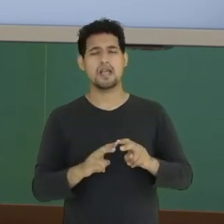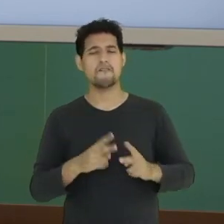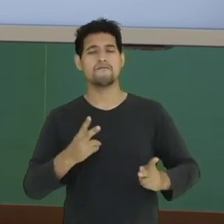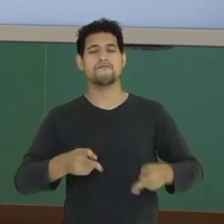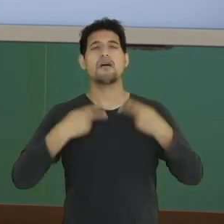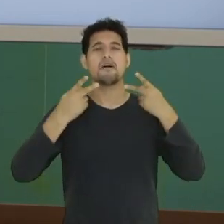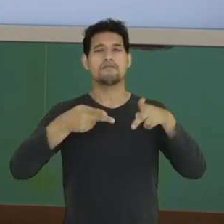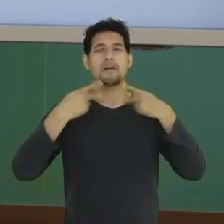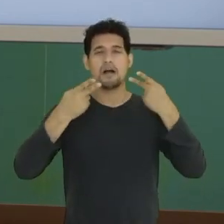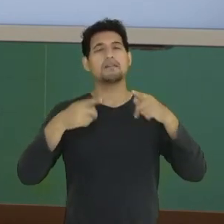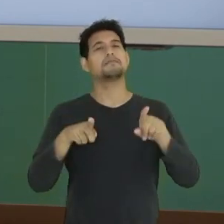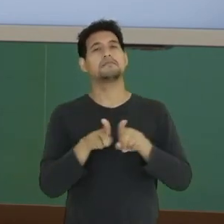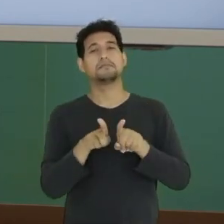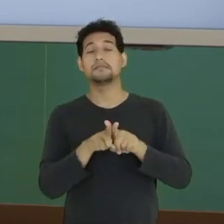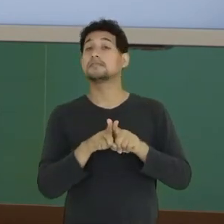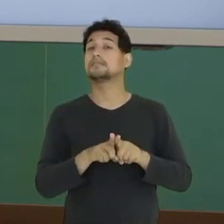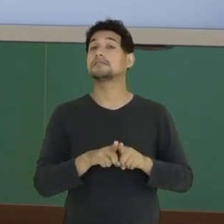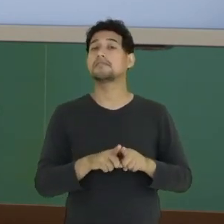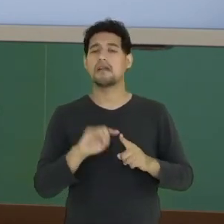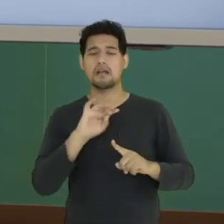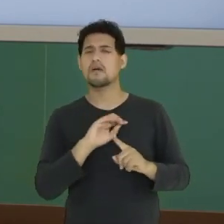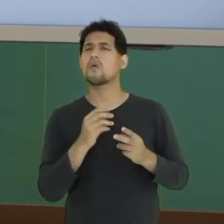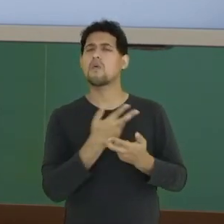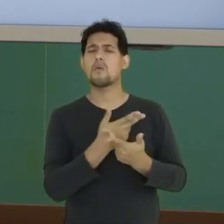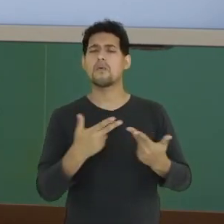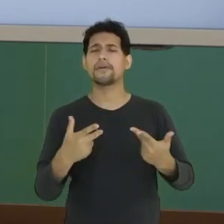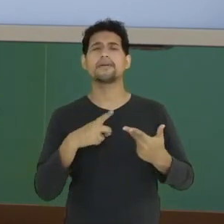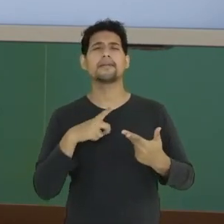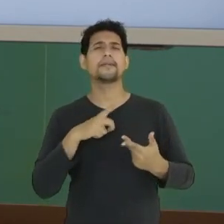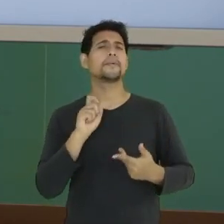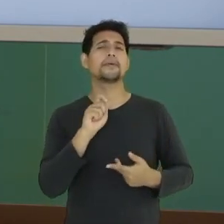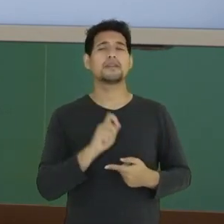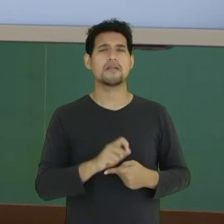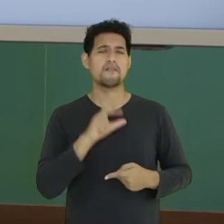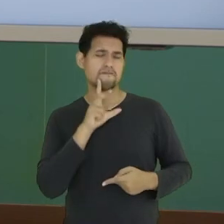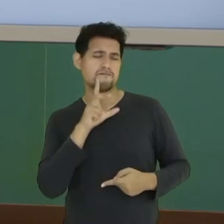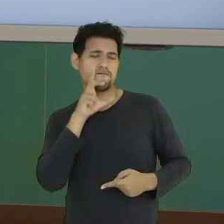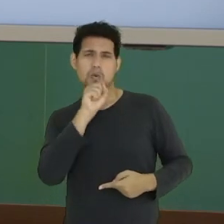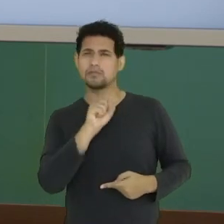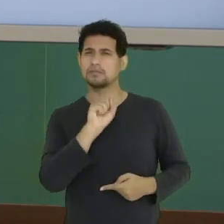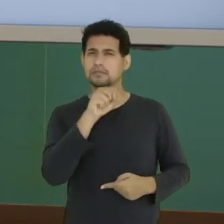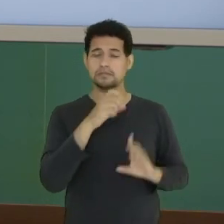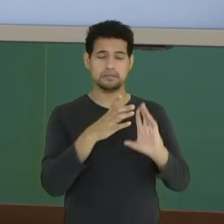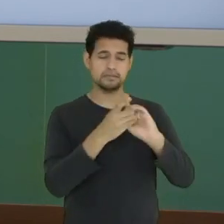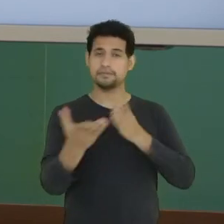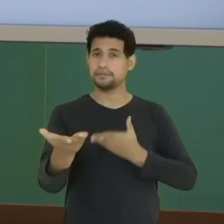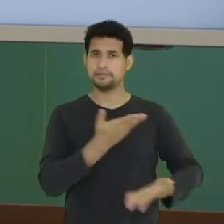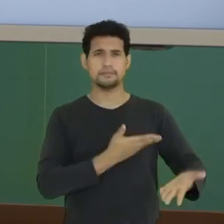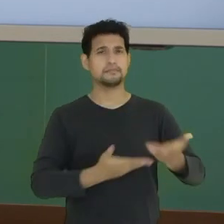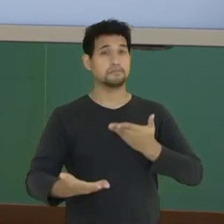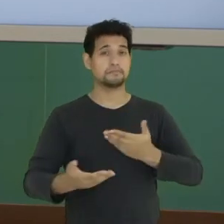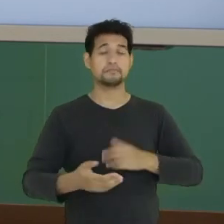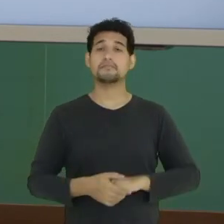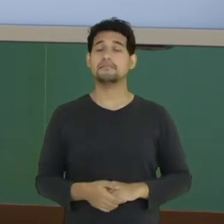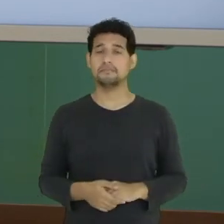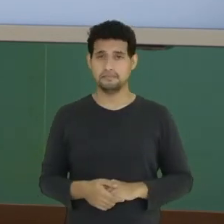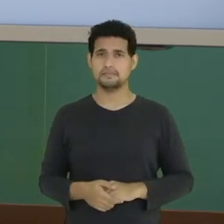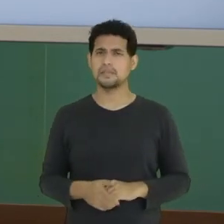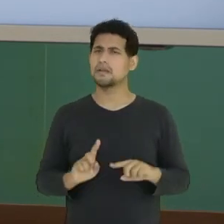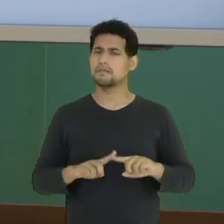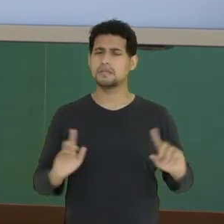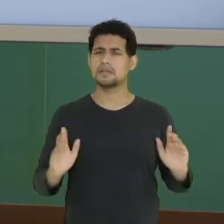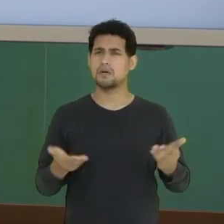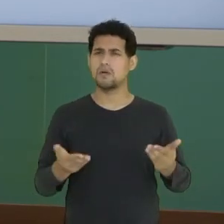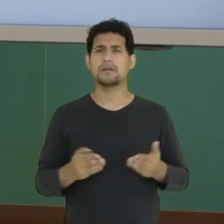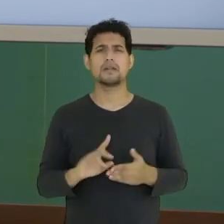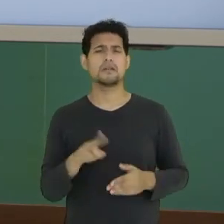da oratória, artes que acabam ganhando muita força na democracia ateniense. E agora